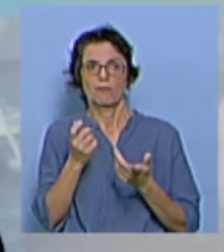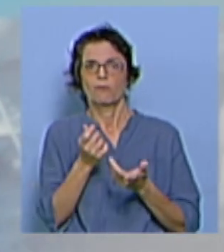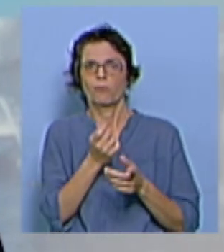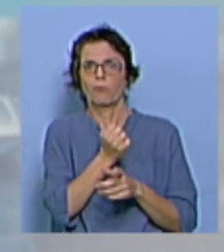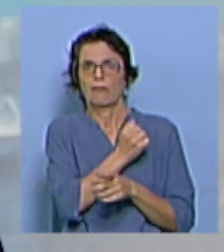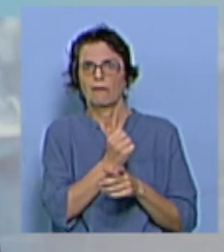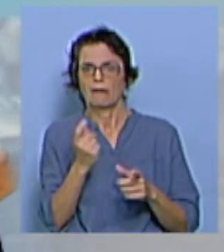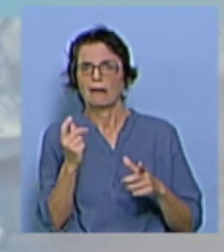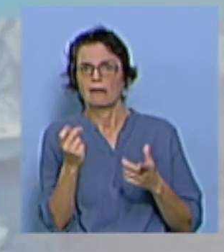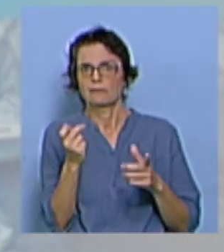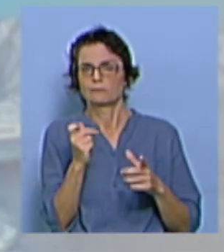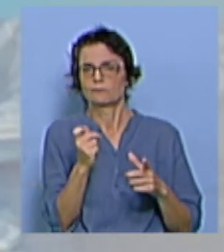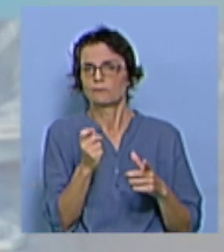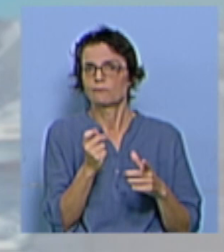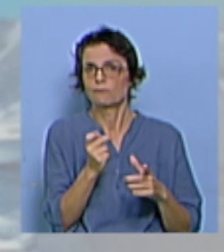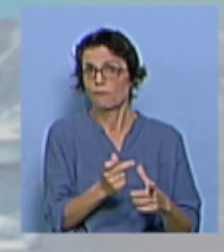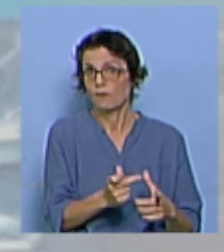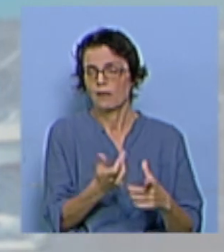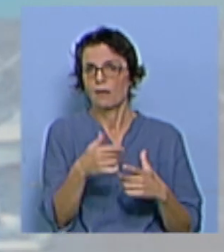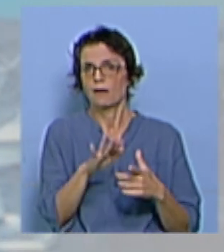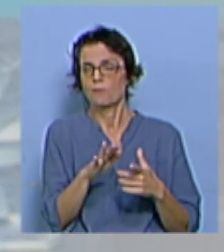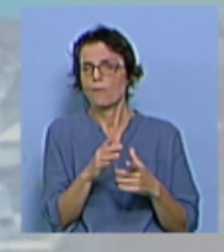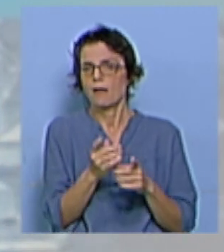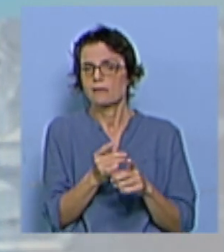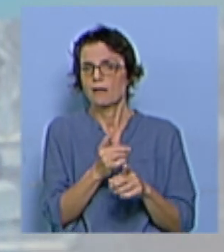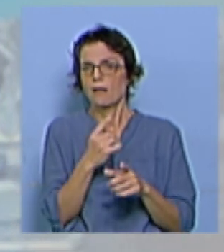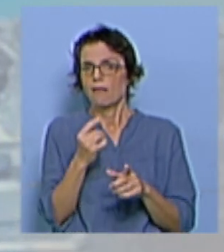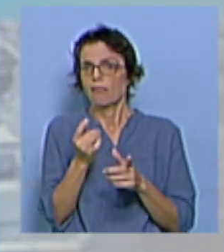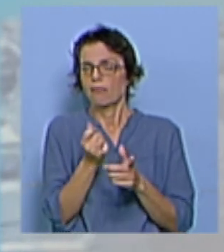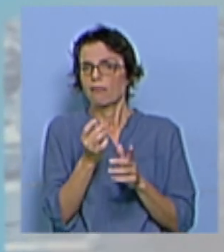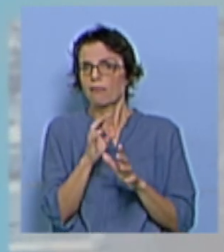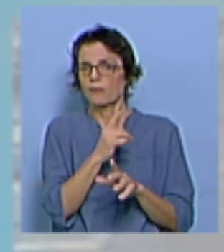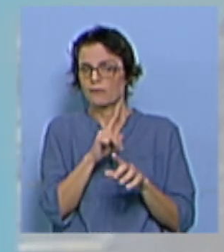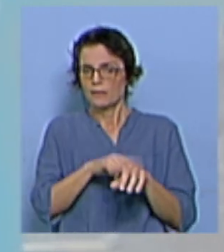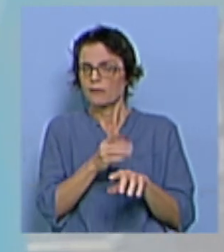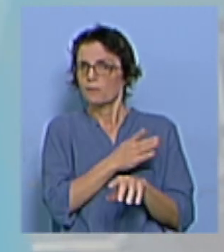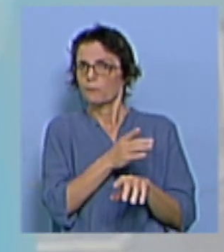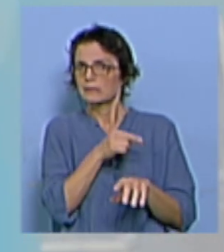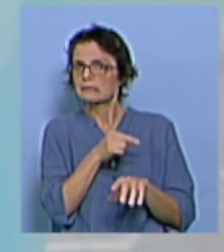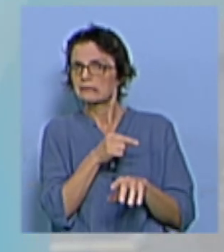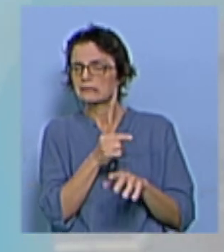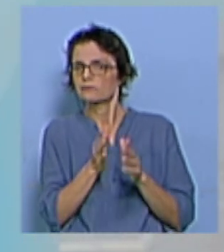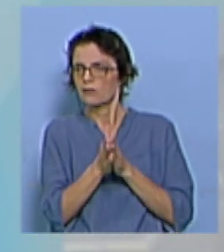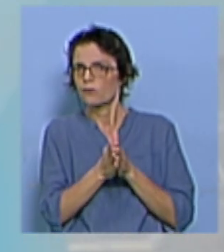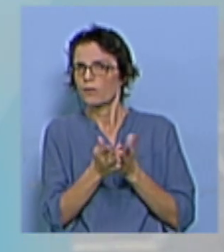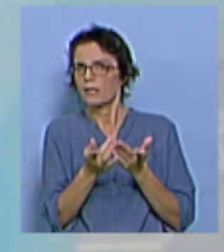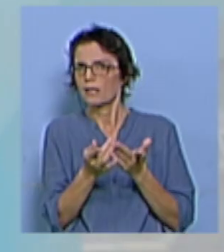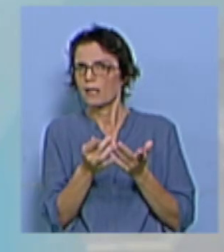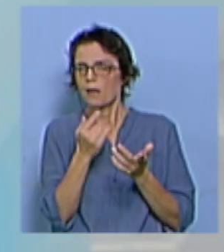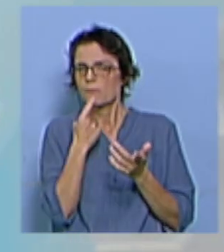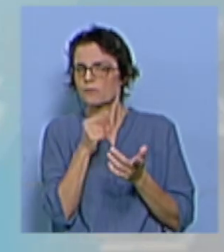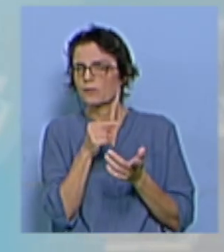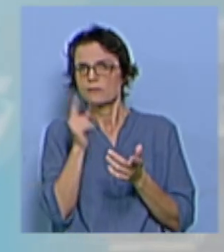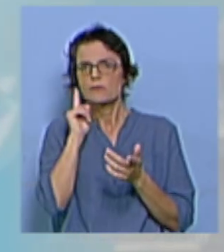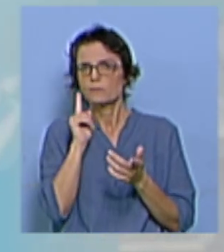para as pessoas, assim, em massa, mas durante o tempo da quarentena isso mostrou-se de facto ser muito útil e as pessoas agradeceram muito isso.